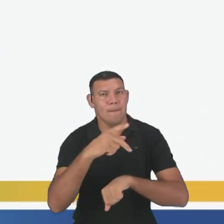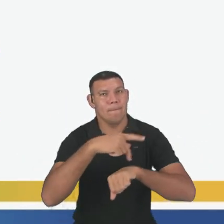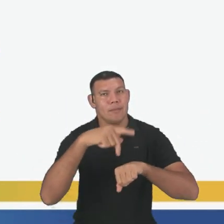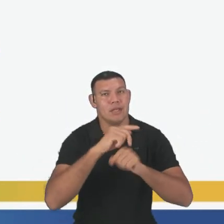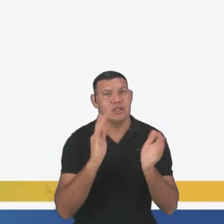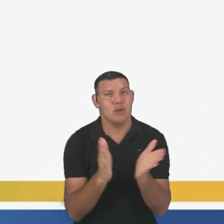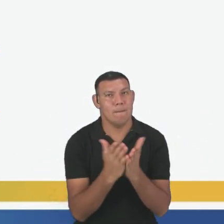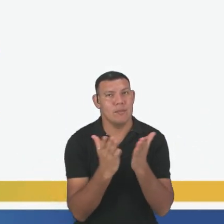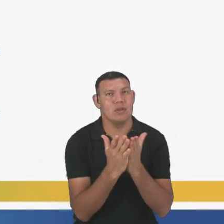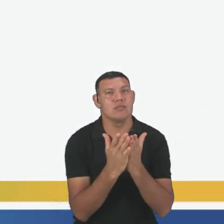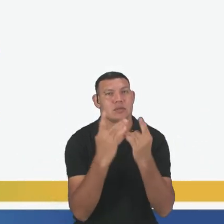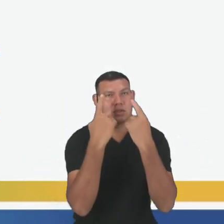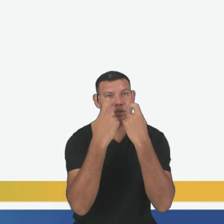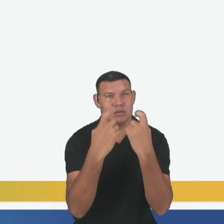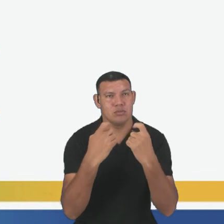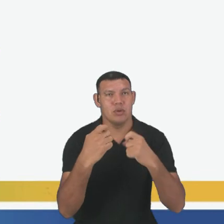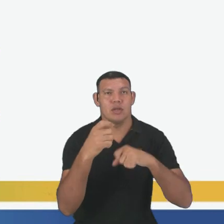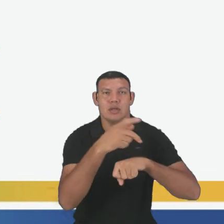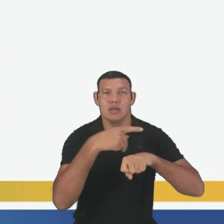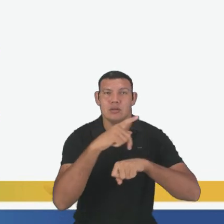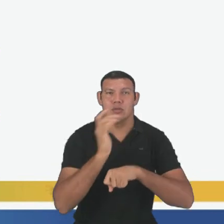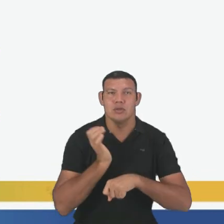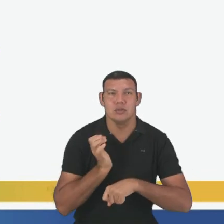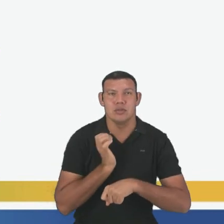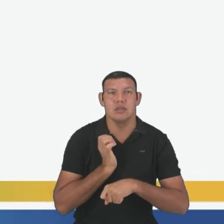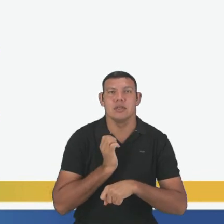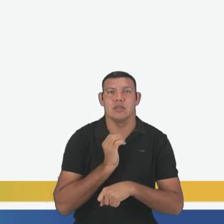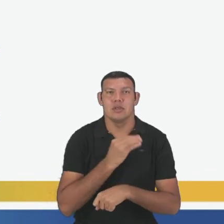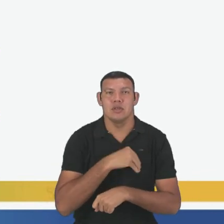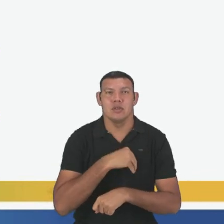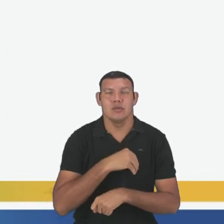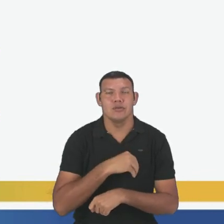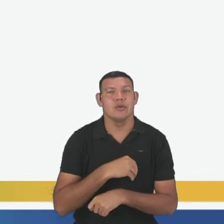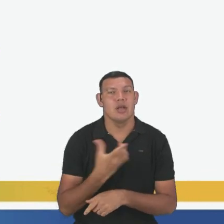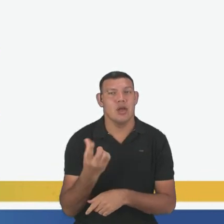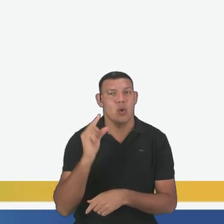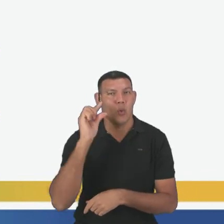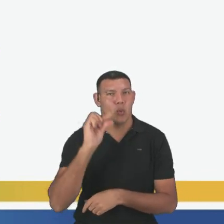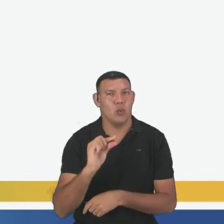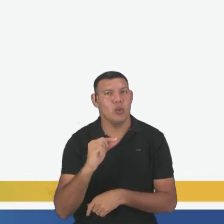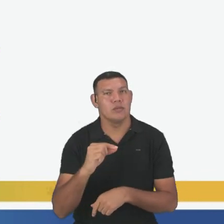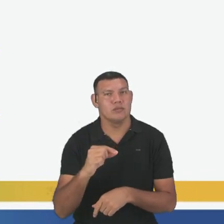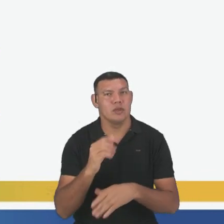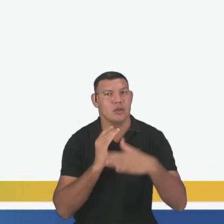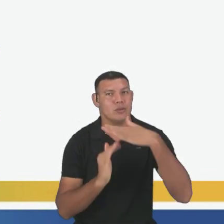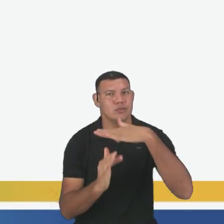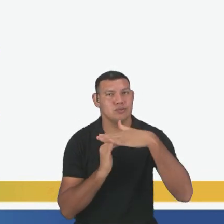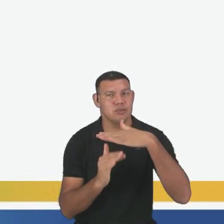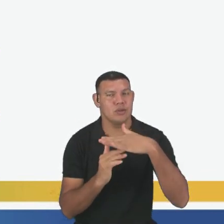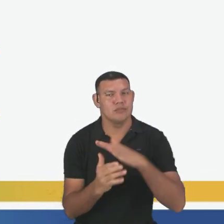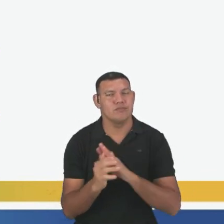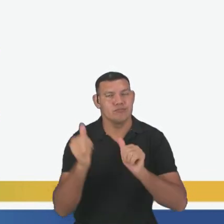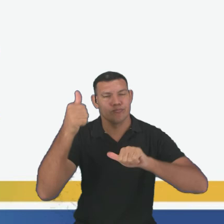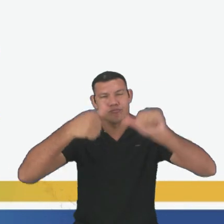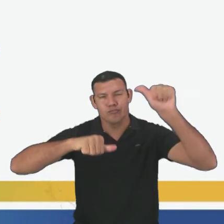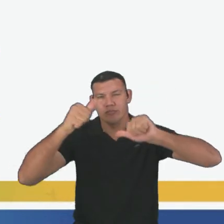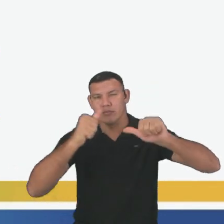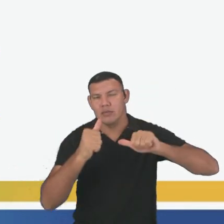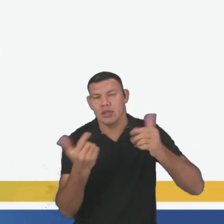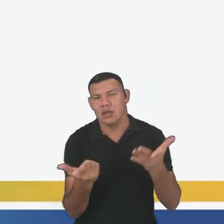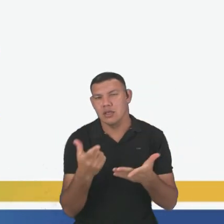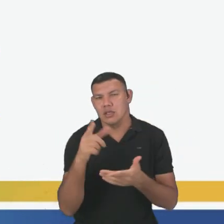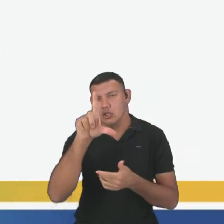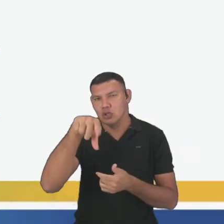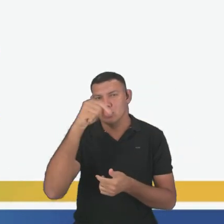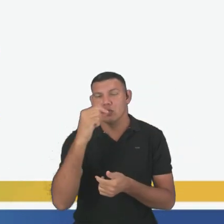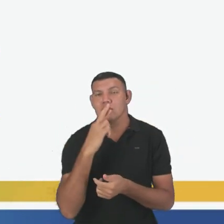baixos do migrante. E aí, você analisou e encontrou a resposta que você julga ser a correta? Se